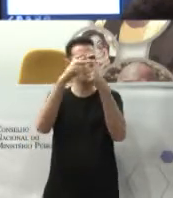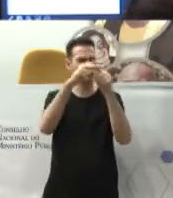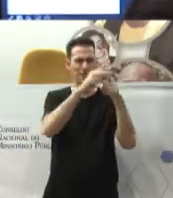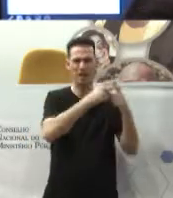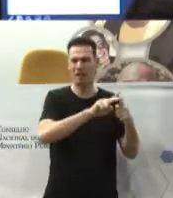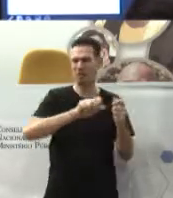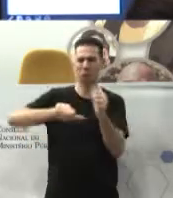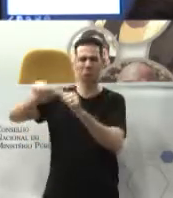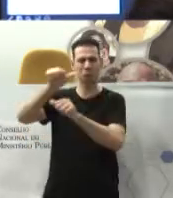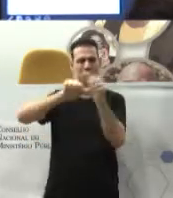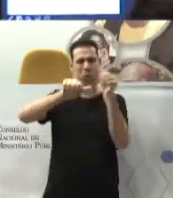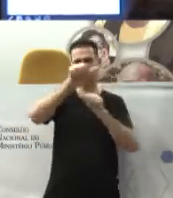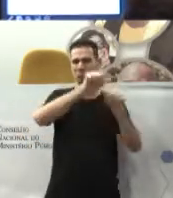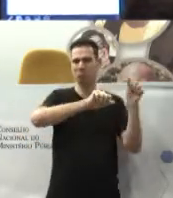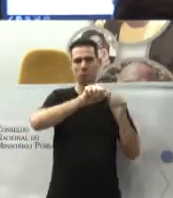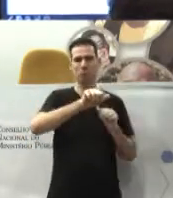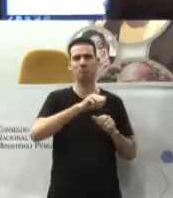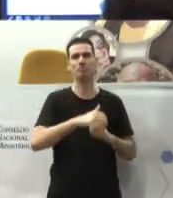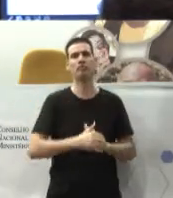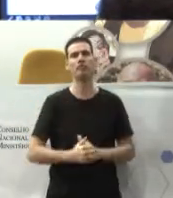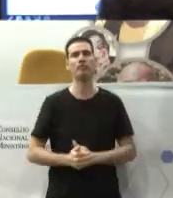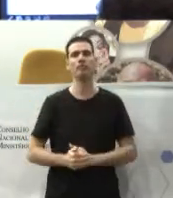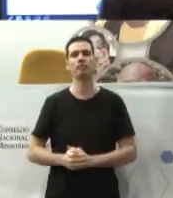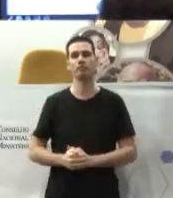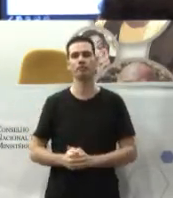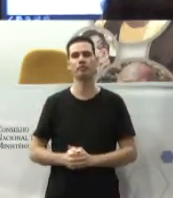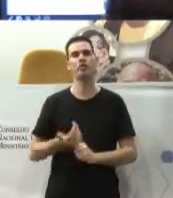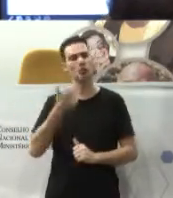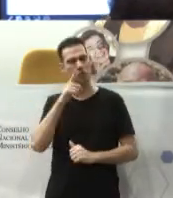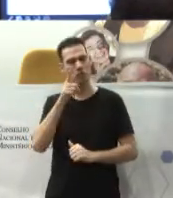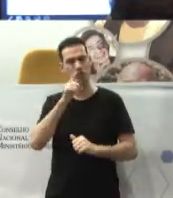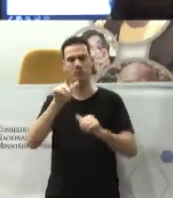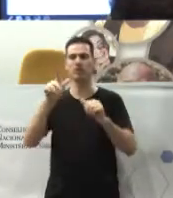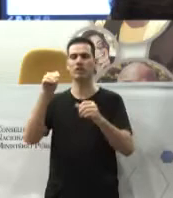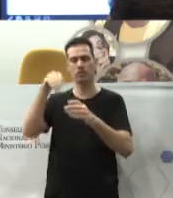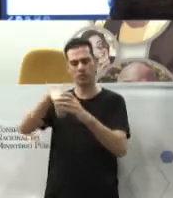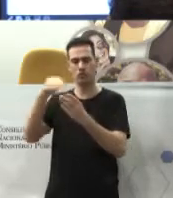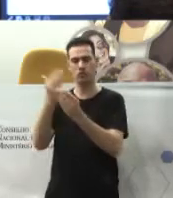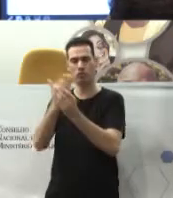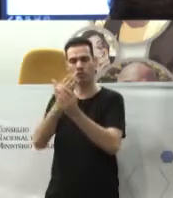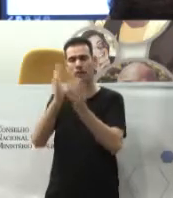que são exigidas para o objeto do processo estruturante.